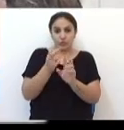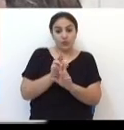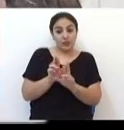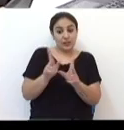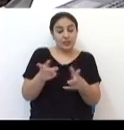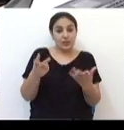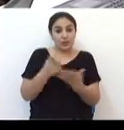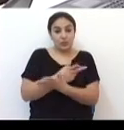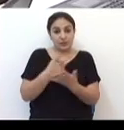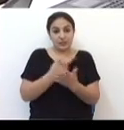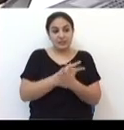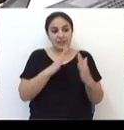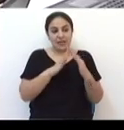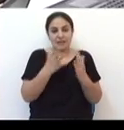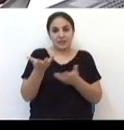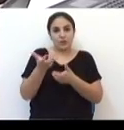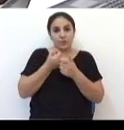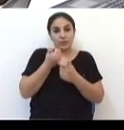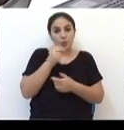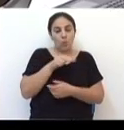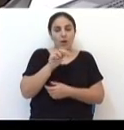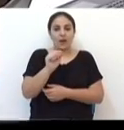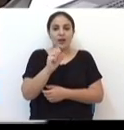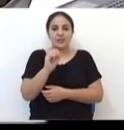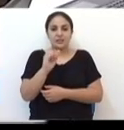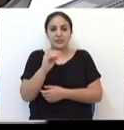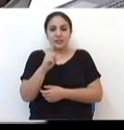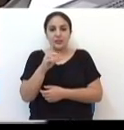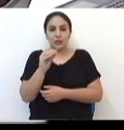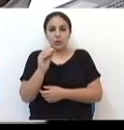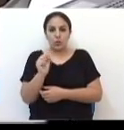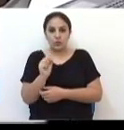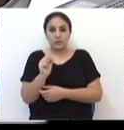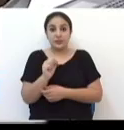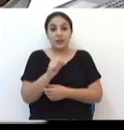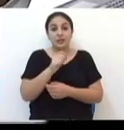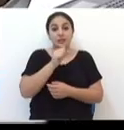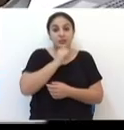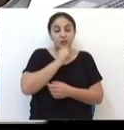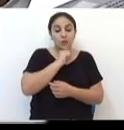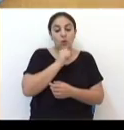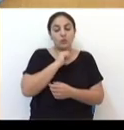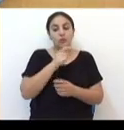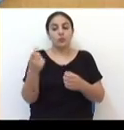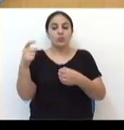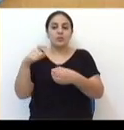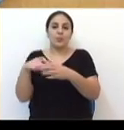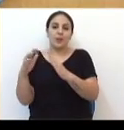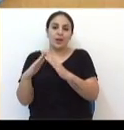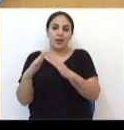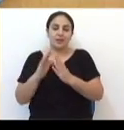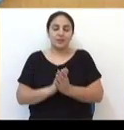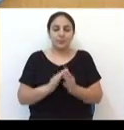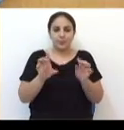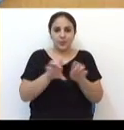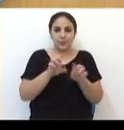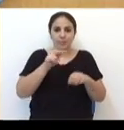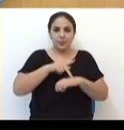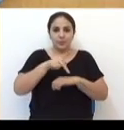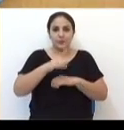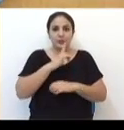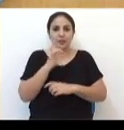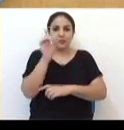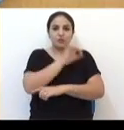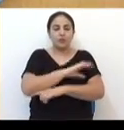em casas de acolhimento e asilos, os idosos retornariam às suas residências. E ainda, Passo Fundo